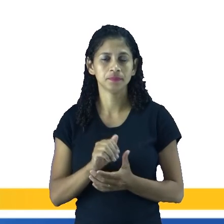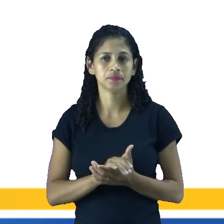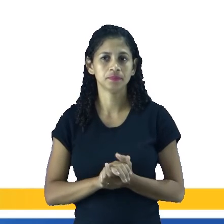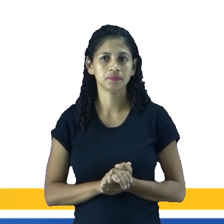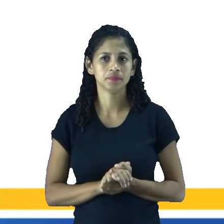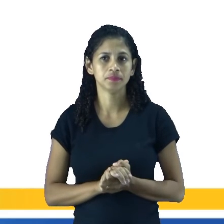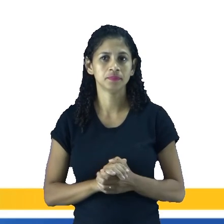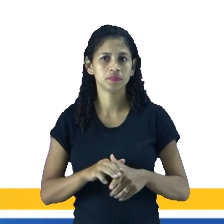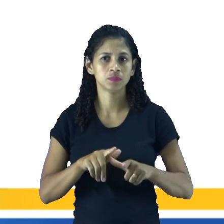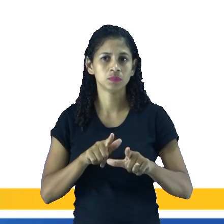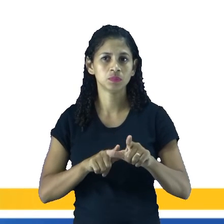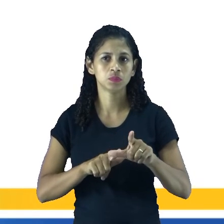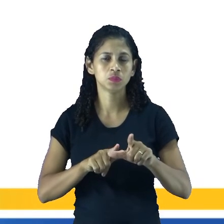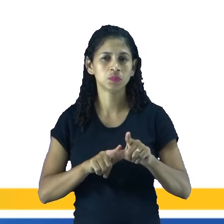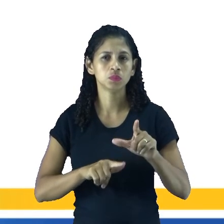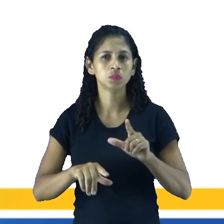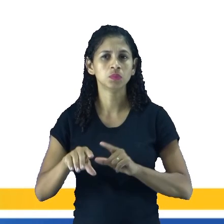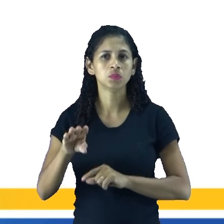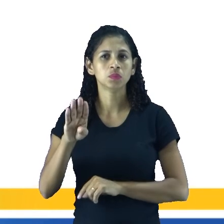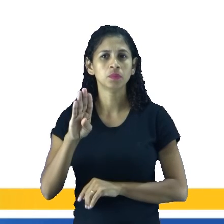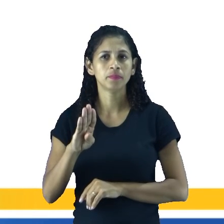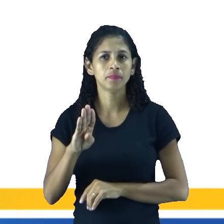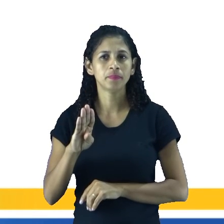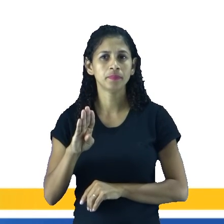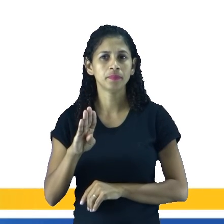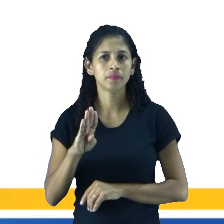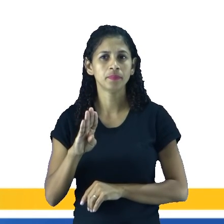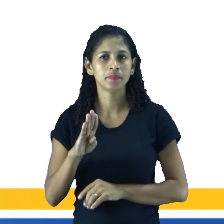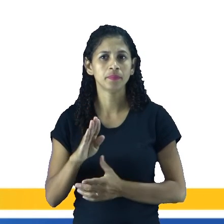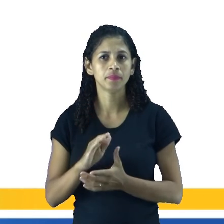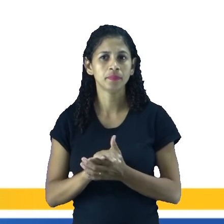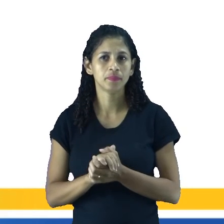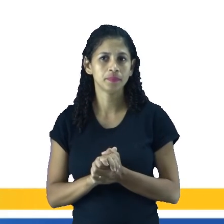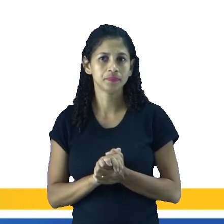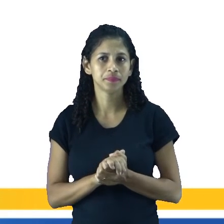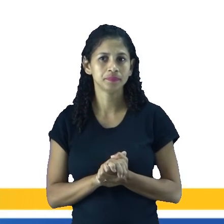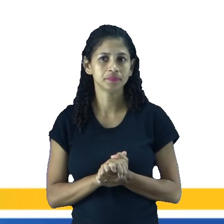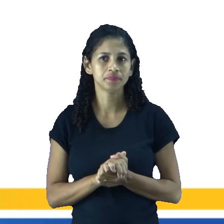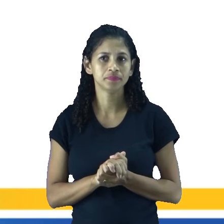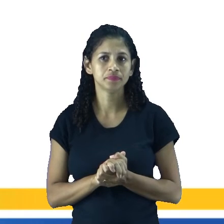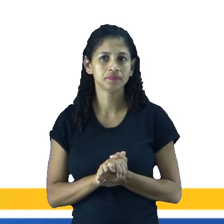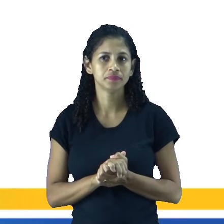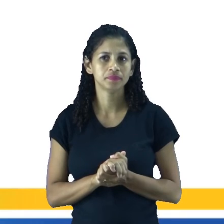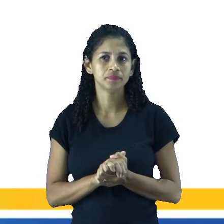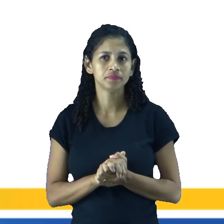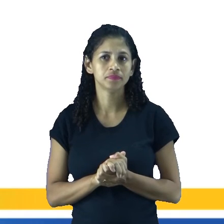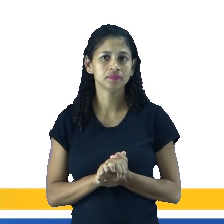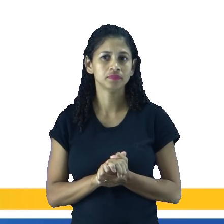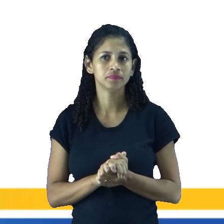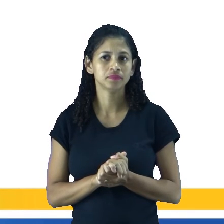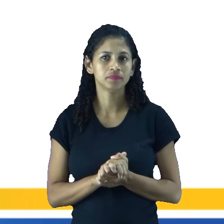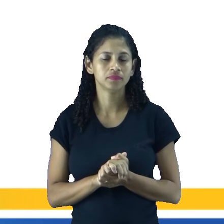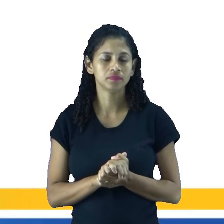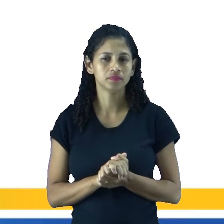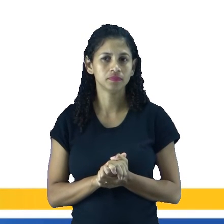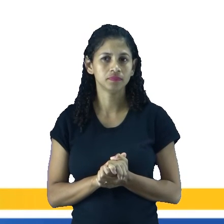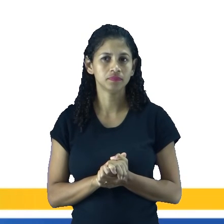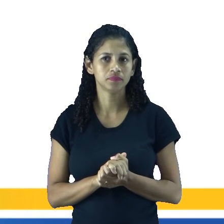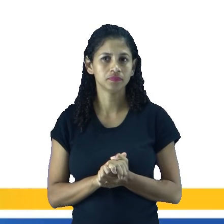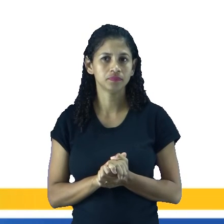e destilação. Letra B, cristalização, decantação